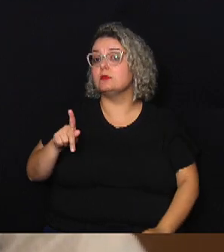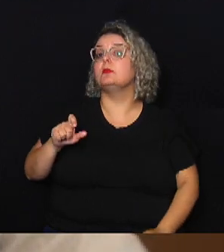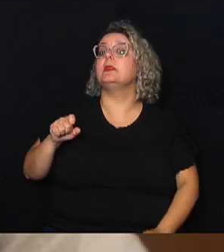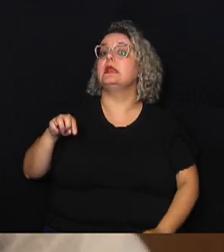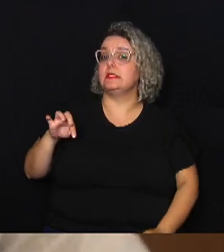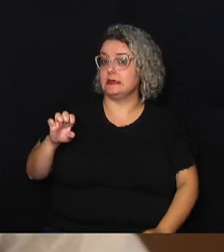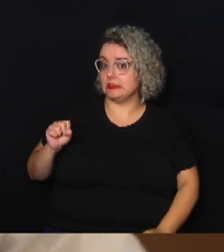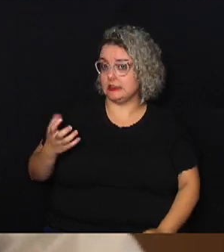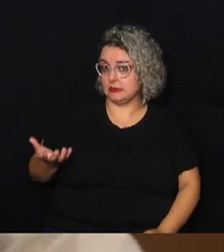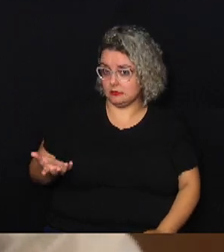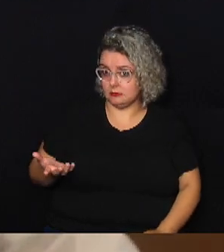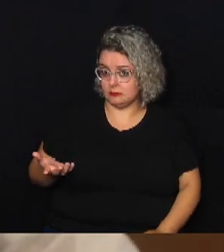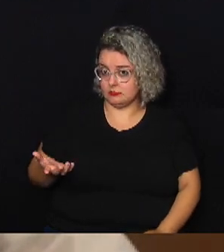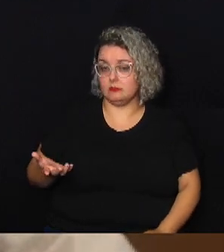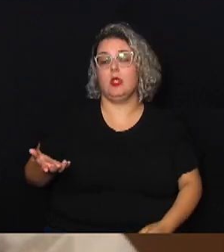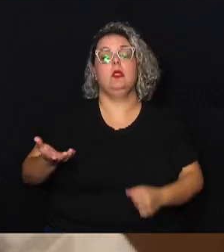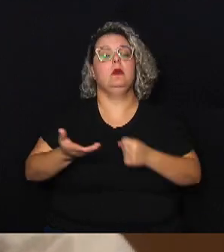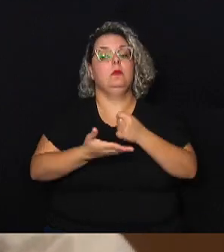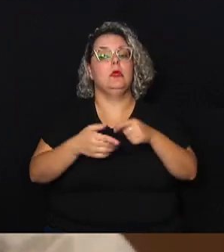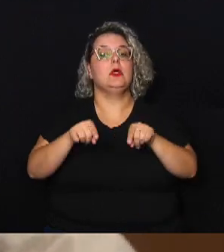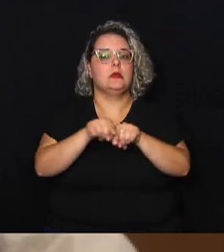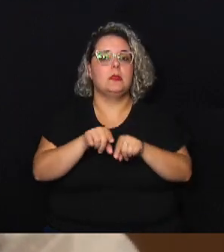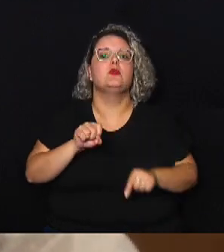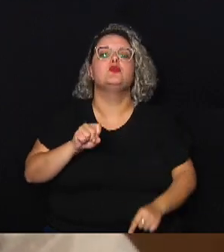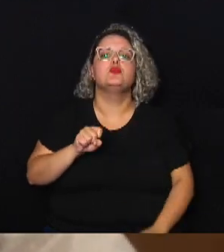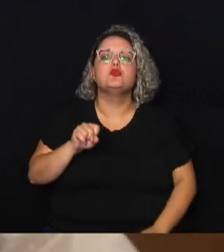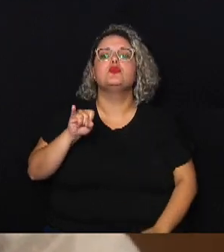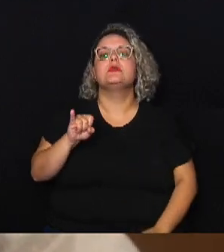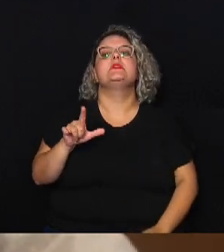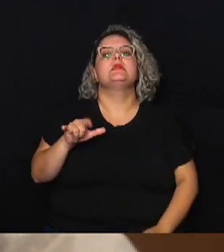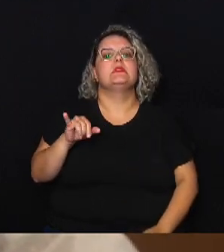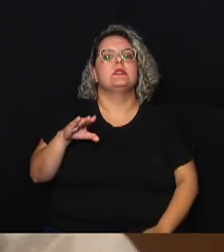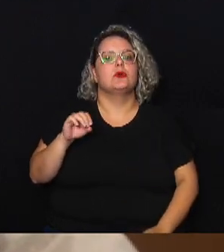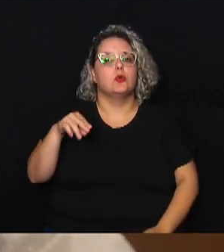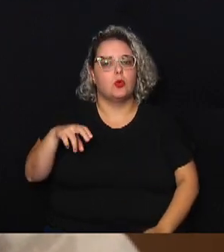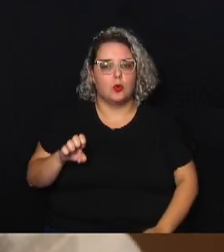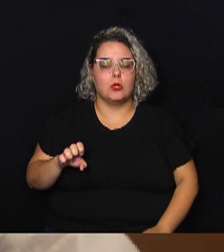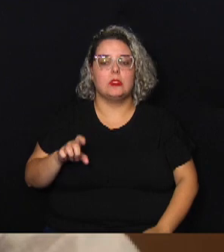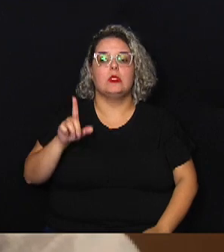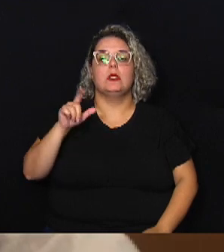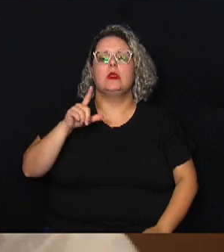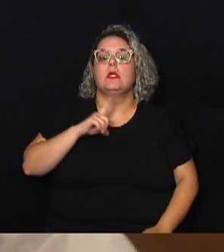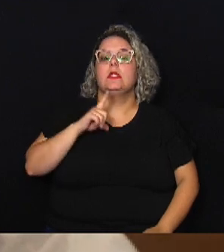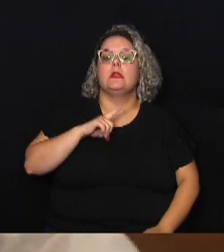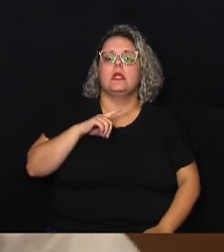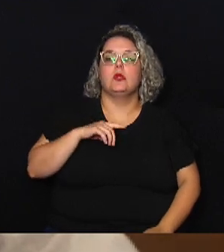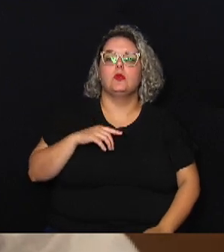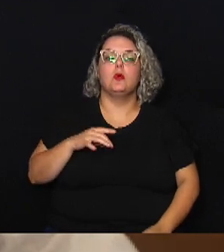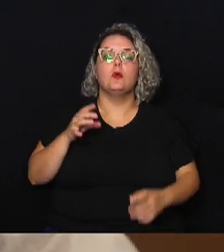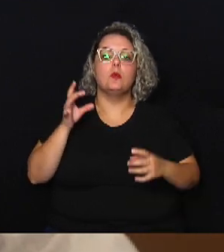implantes que estão baseados também no silicone. Tem implantes estéticos no glúteo,